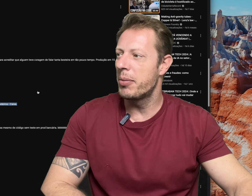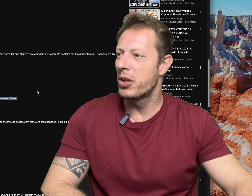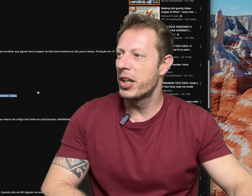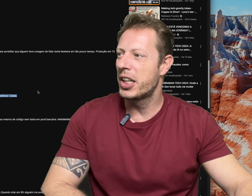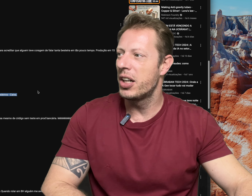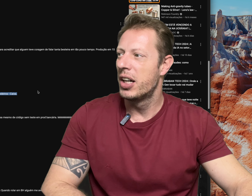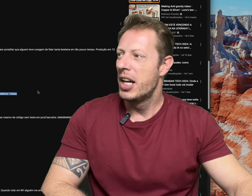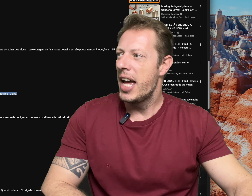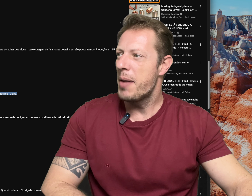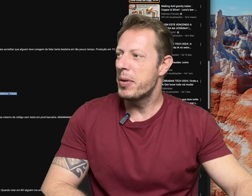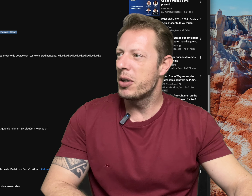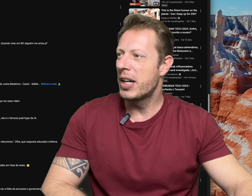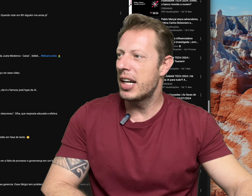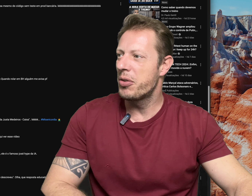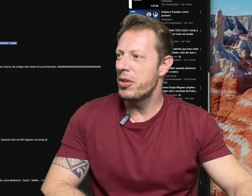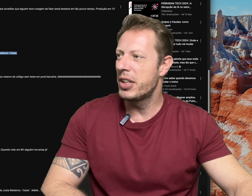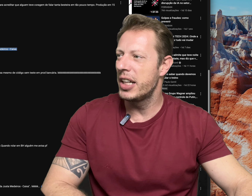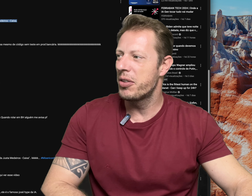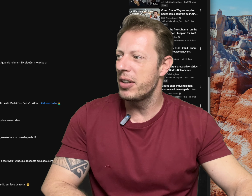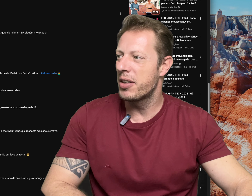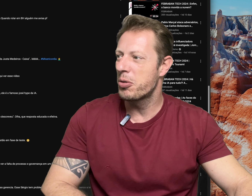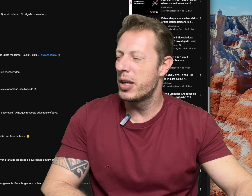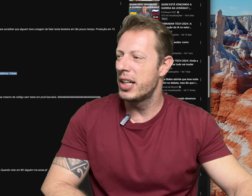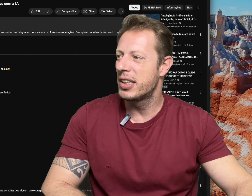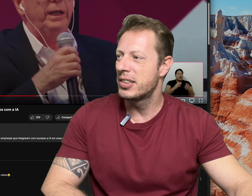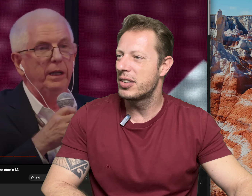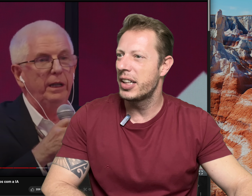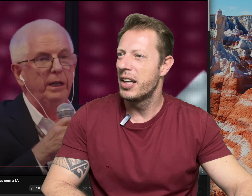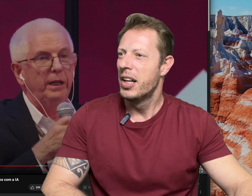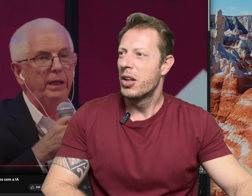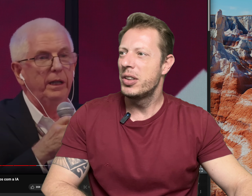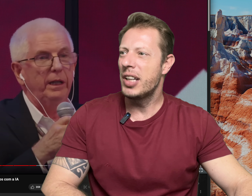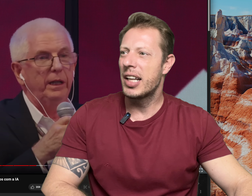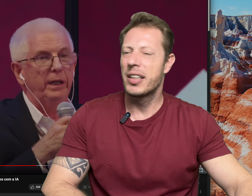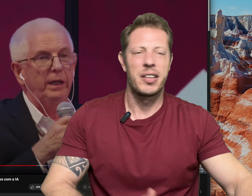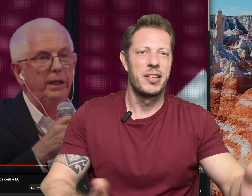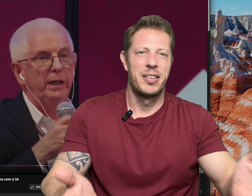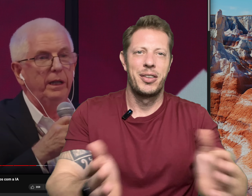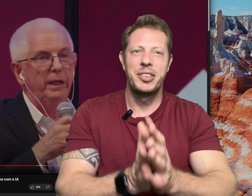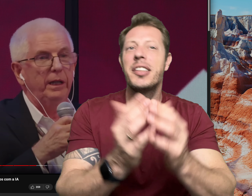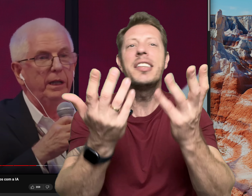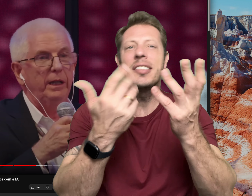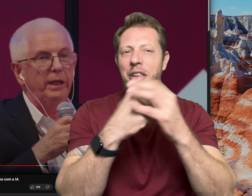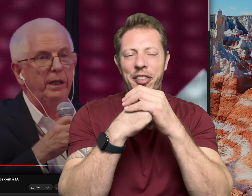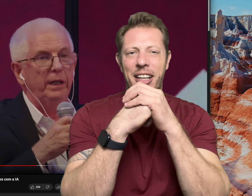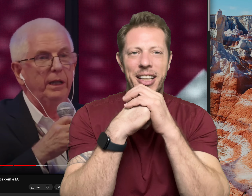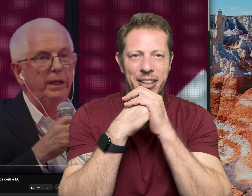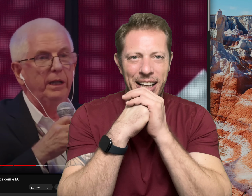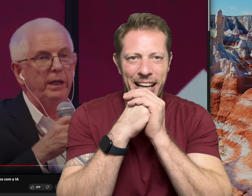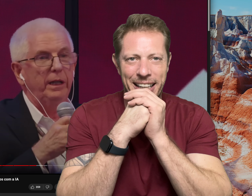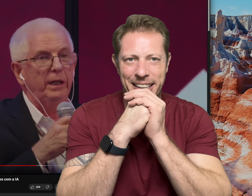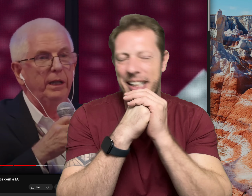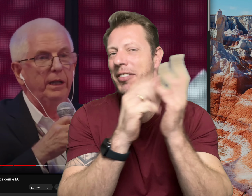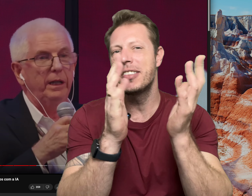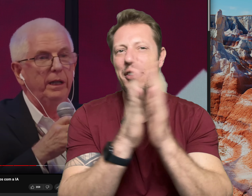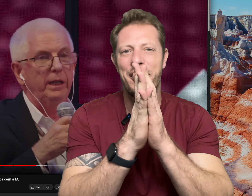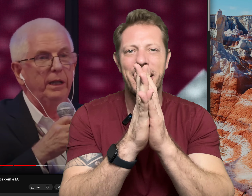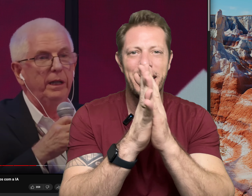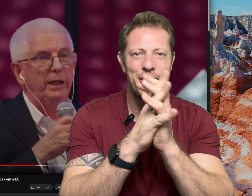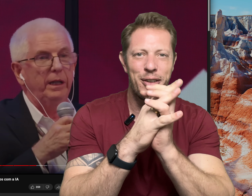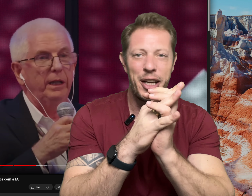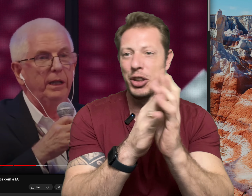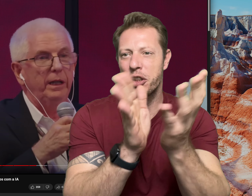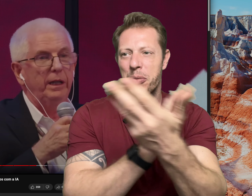comentário de programador aqui, ó, porque o cara não sei o quê, não sei das quantas, não sei o quê, gurizada. Gustavo, o que vocês estão falando, galera? O que vocês